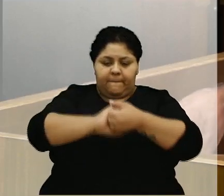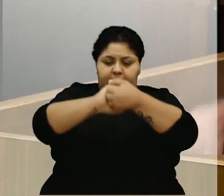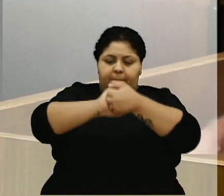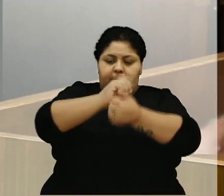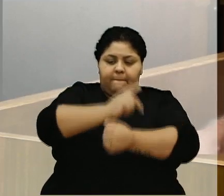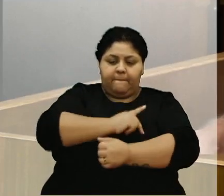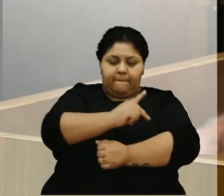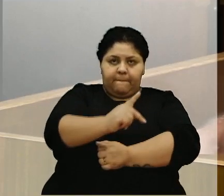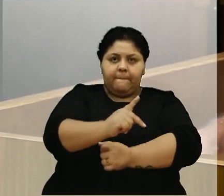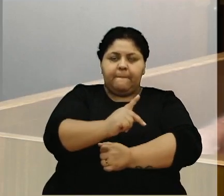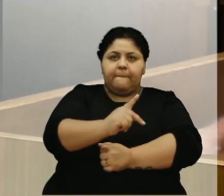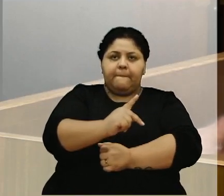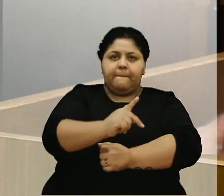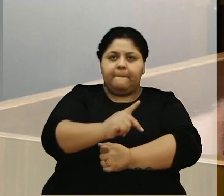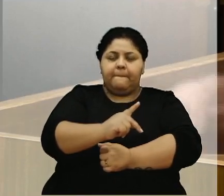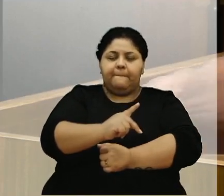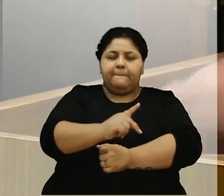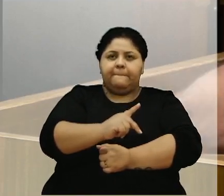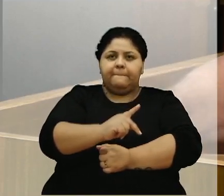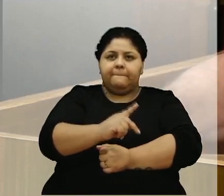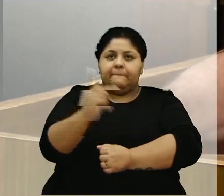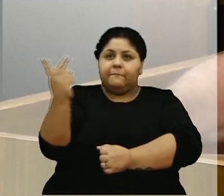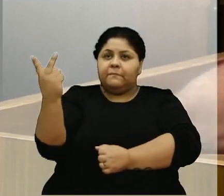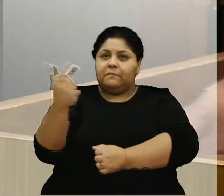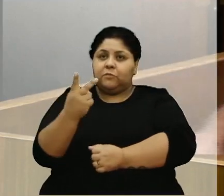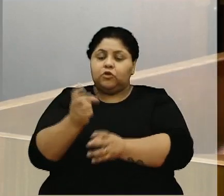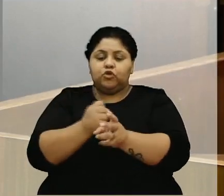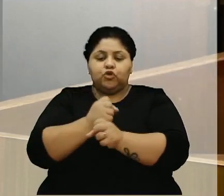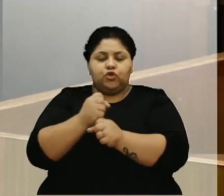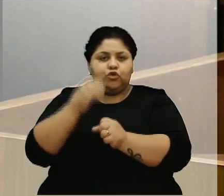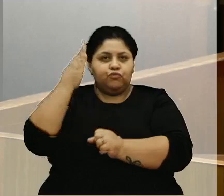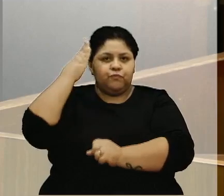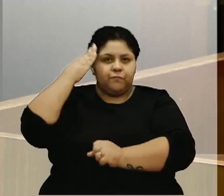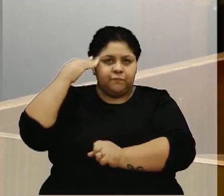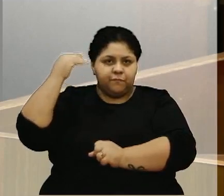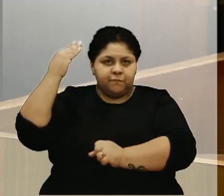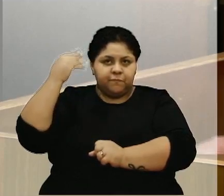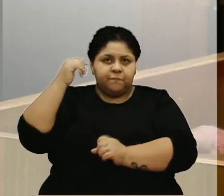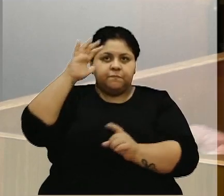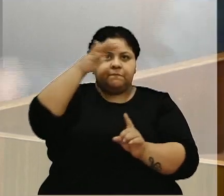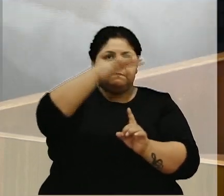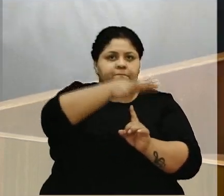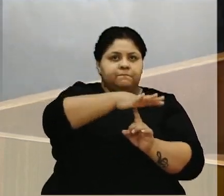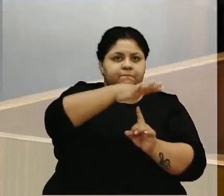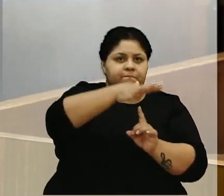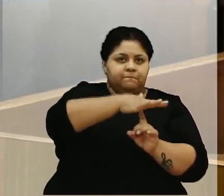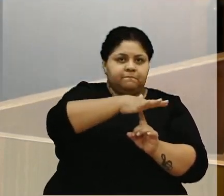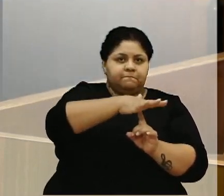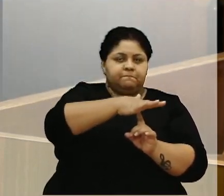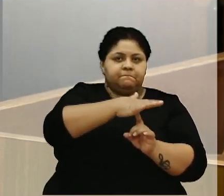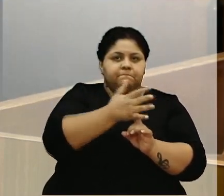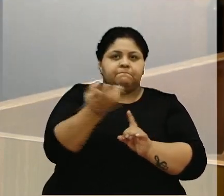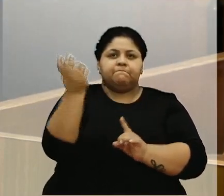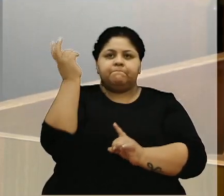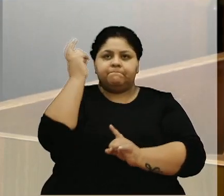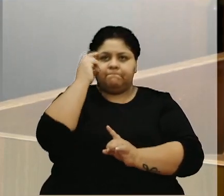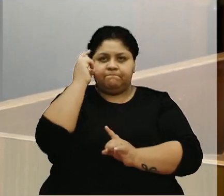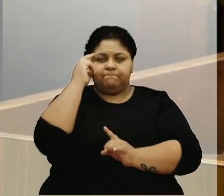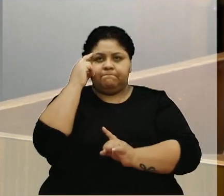presidente Paulo Salsi, 2 anos de sucesso da Feira de Artesanato aí da Maesa,